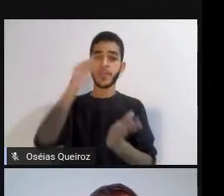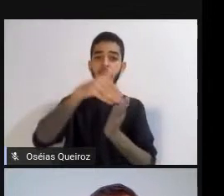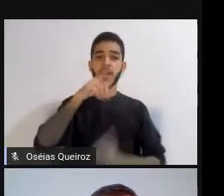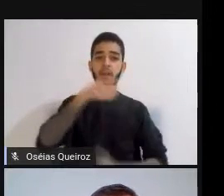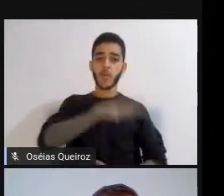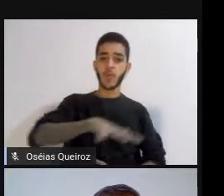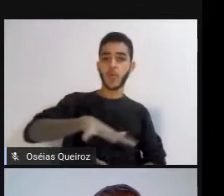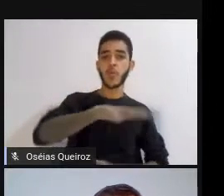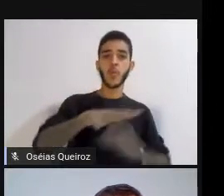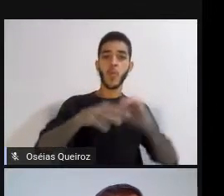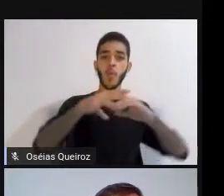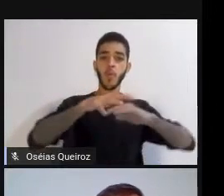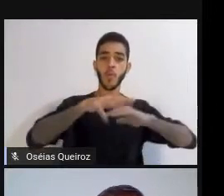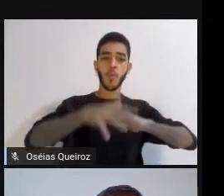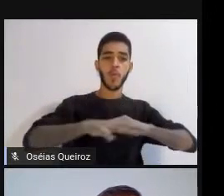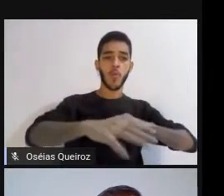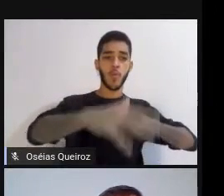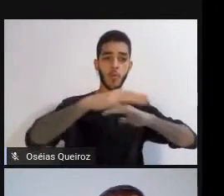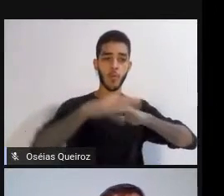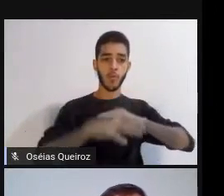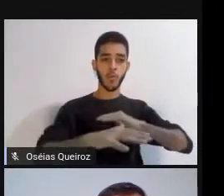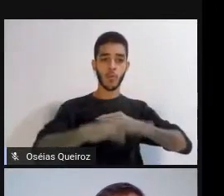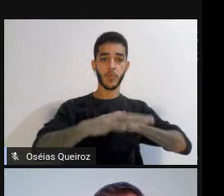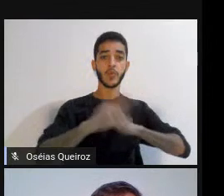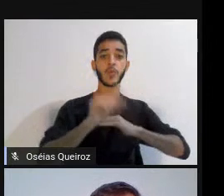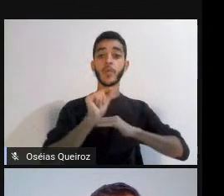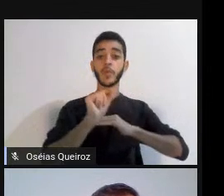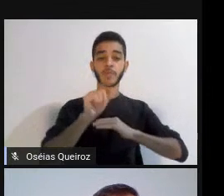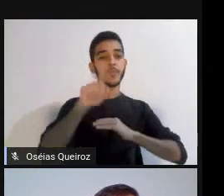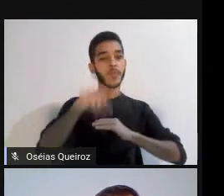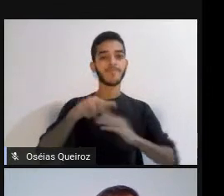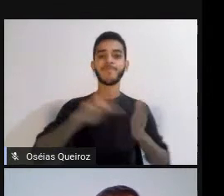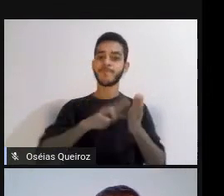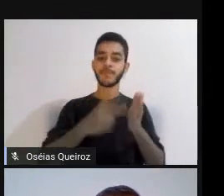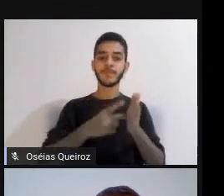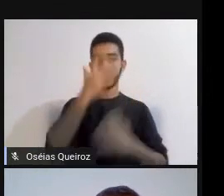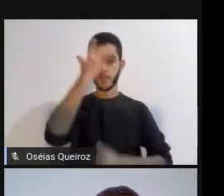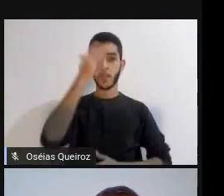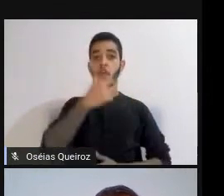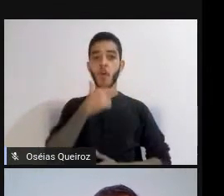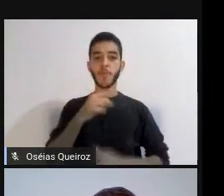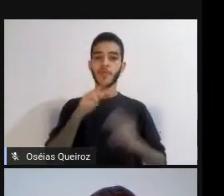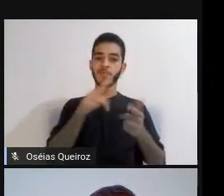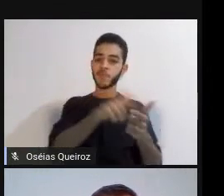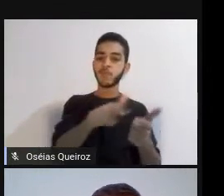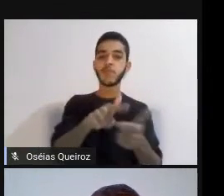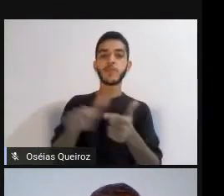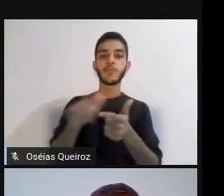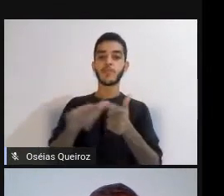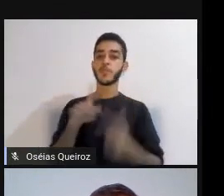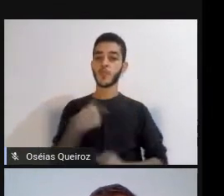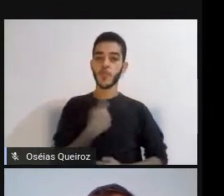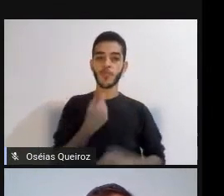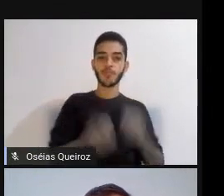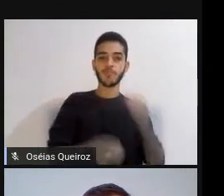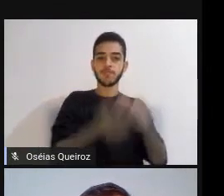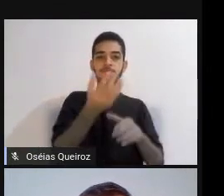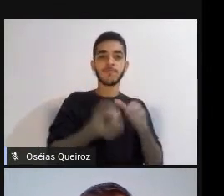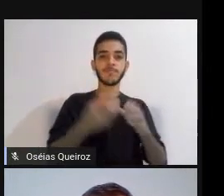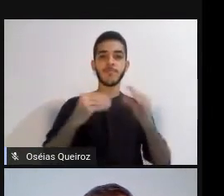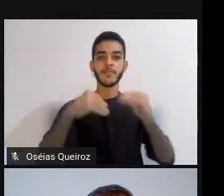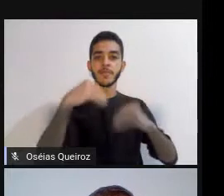oceano. E isso também é resultado muito do impacto humano. Cada vez mais nós produzimos mais plástico. Então,